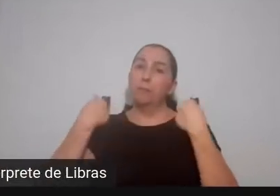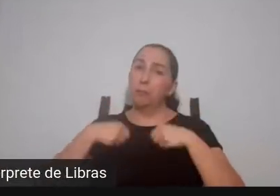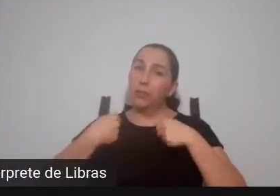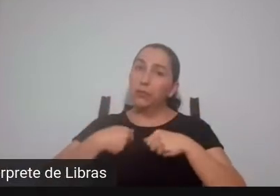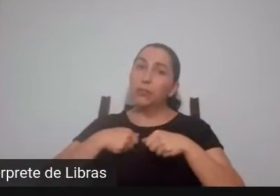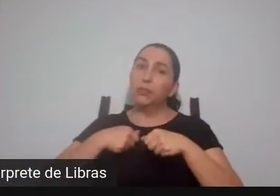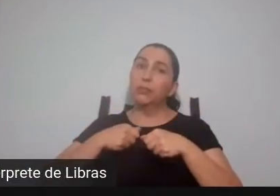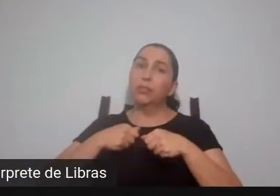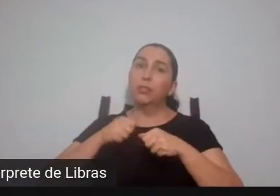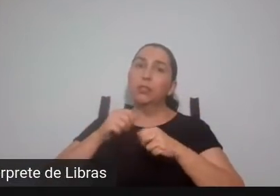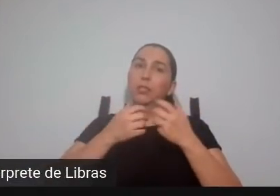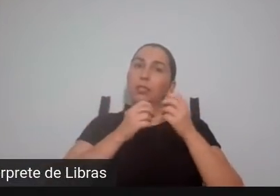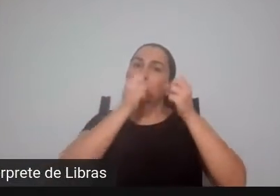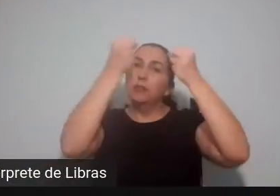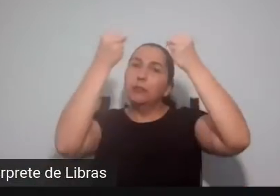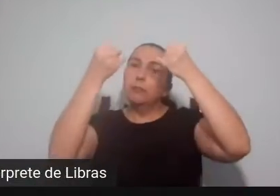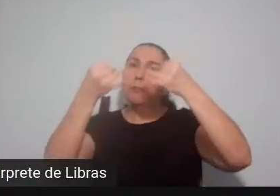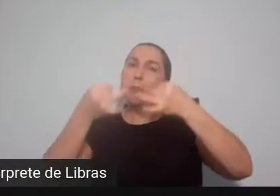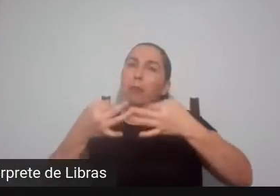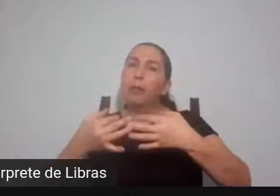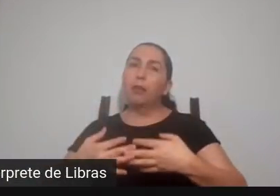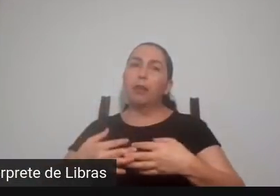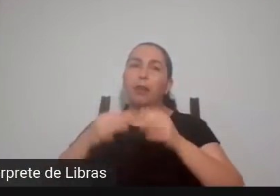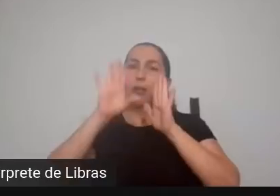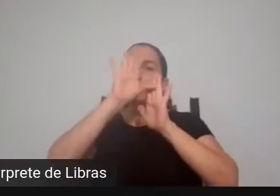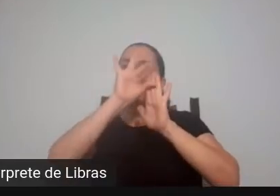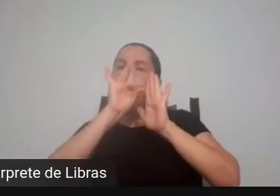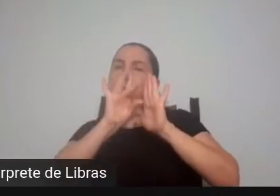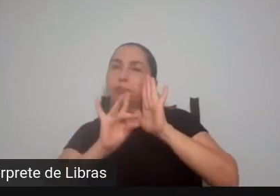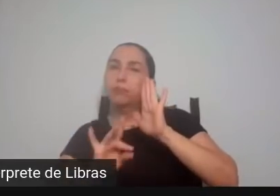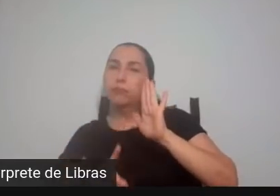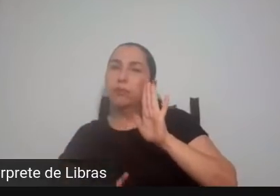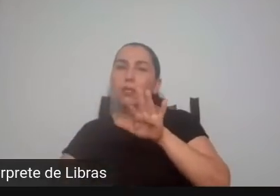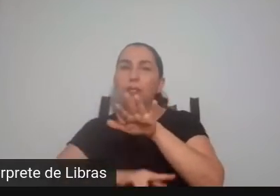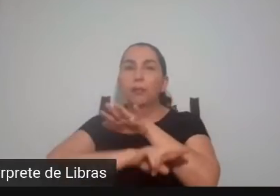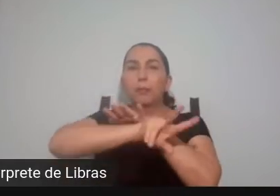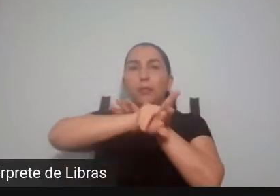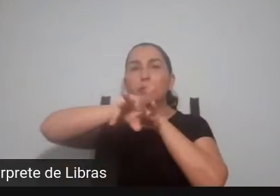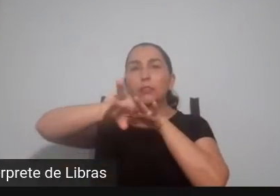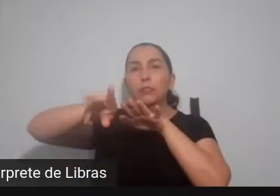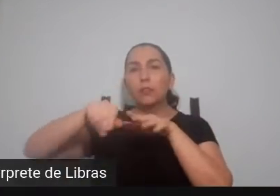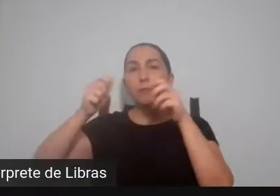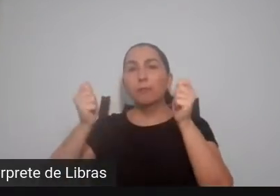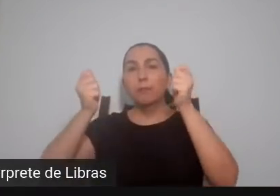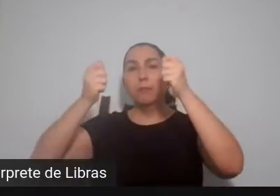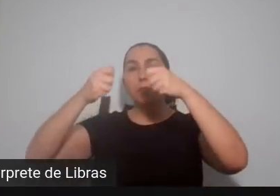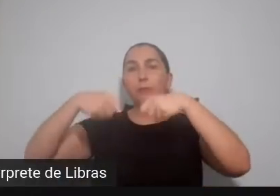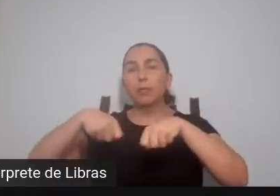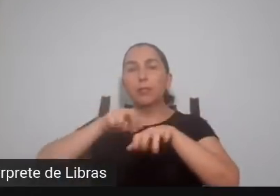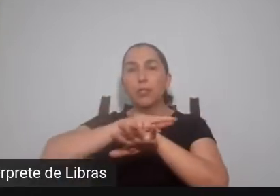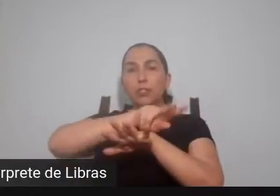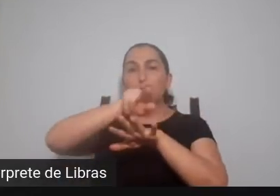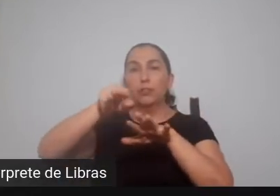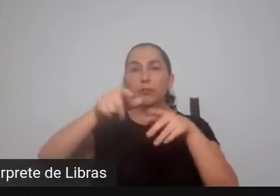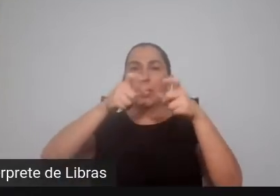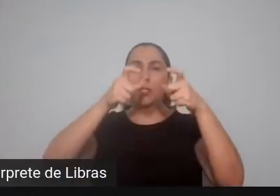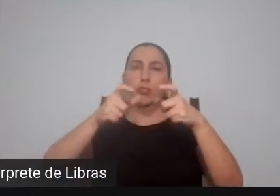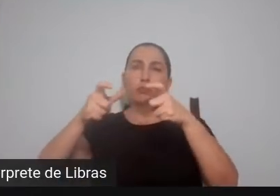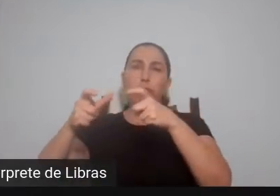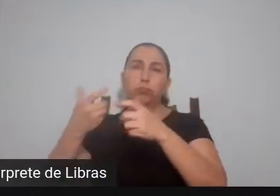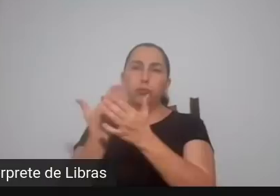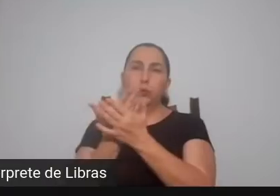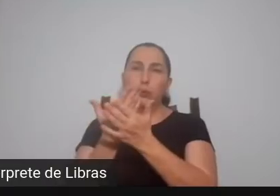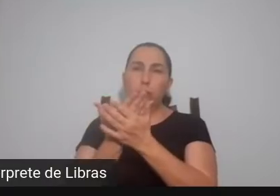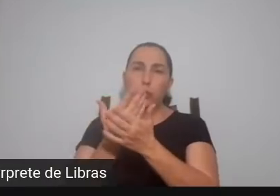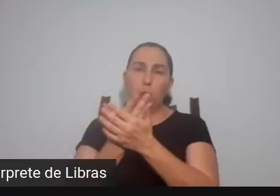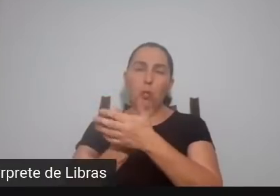máximo possível para as pessoas poderem refletir sobre as possibilidades, né, nos diferentes espaços de atuação. E quando eu falo diferentes espaços,